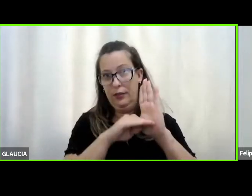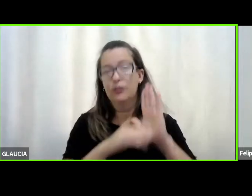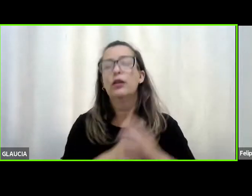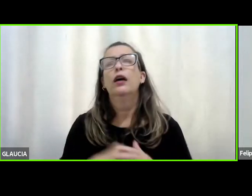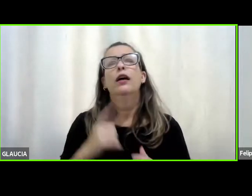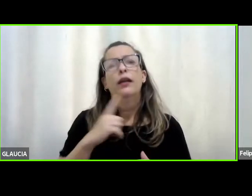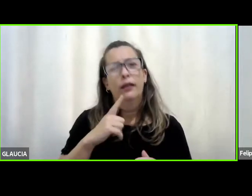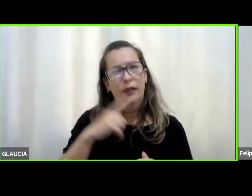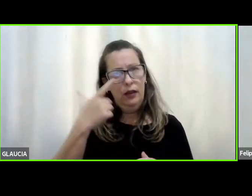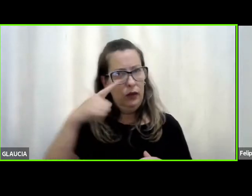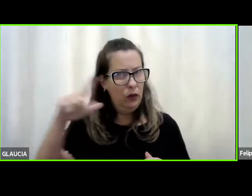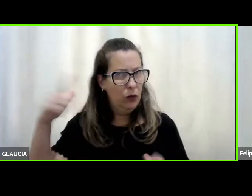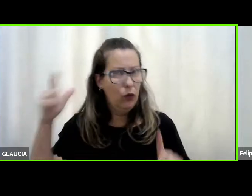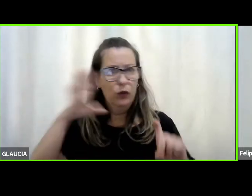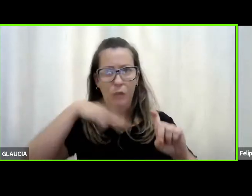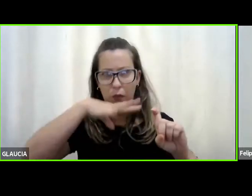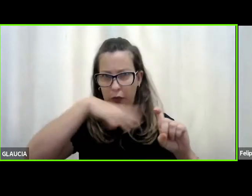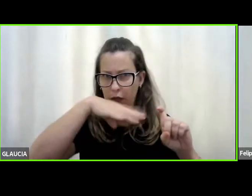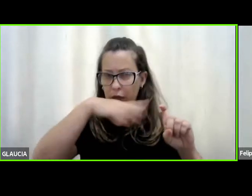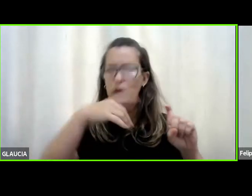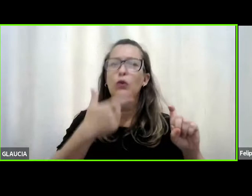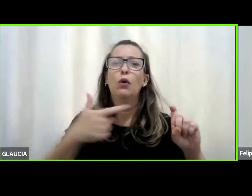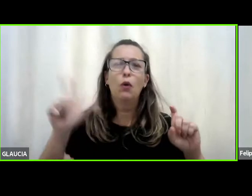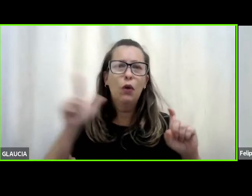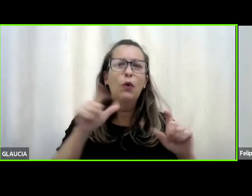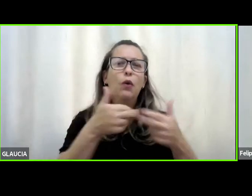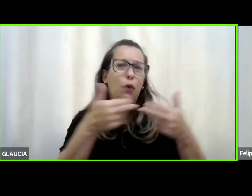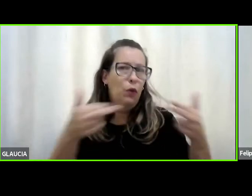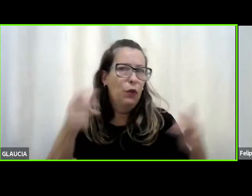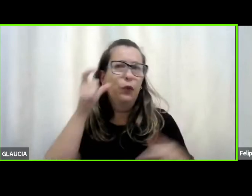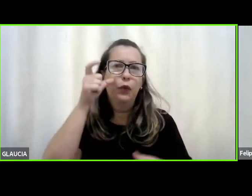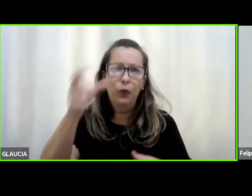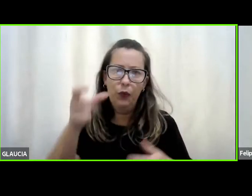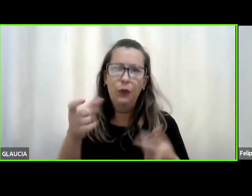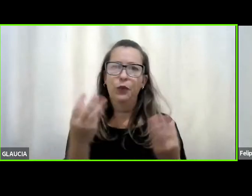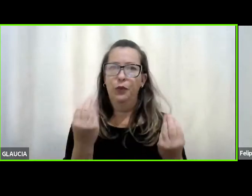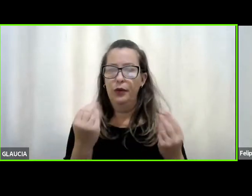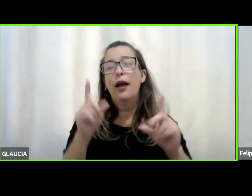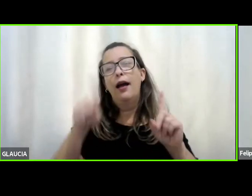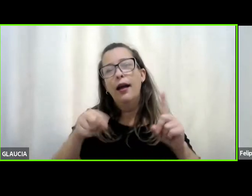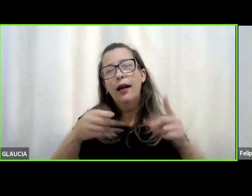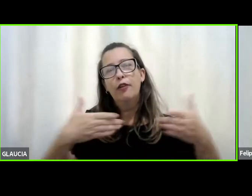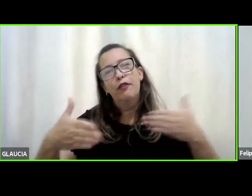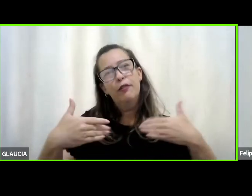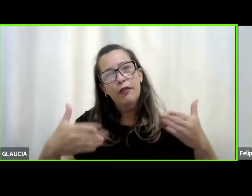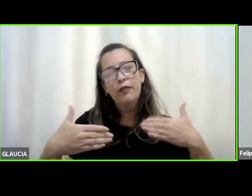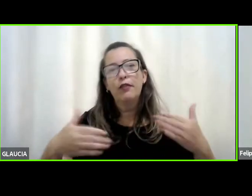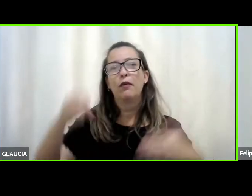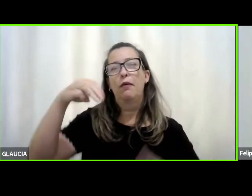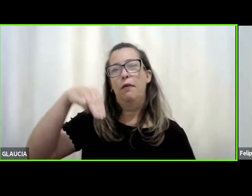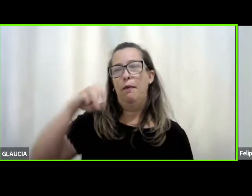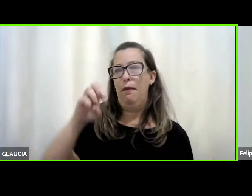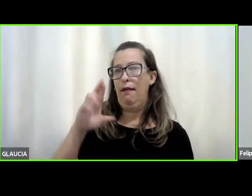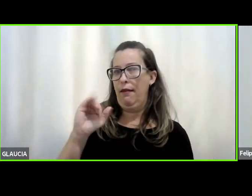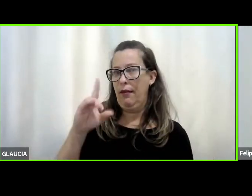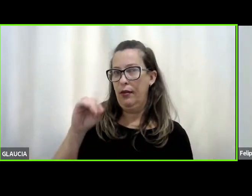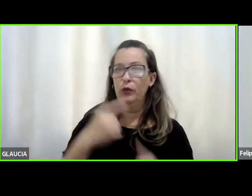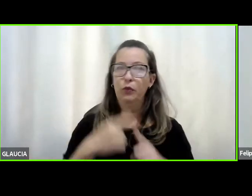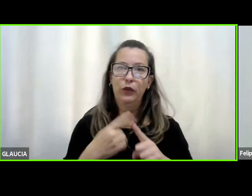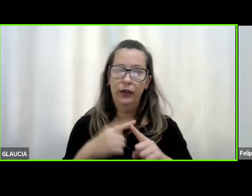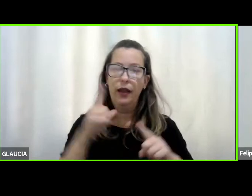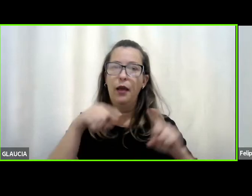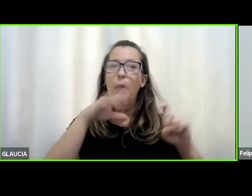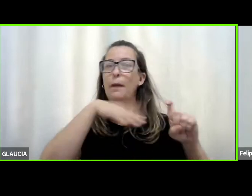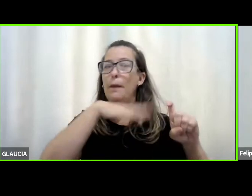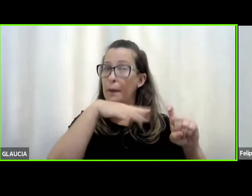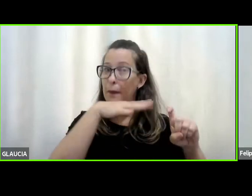um outro mito, né? Um outro mito que interessa muito, né? A um fluxo de mercado, que é o mito de que a comunicação pública não é